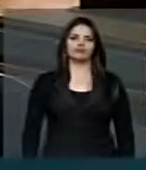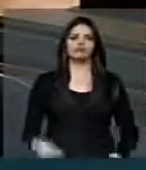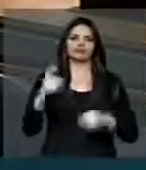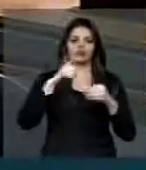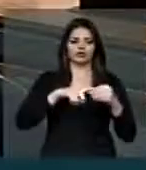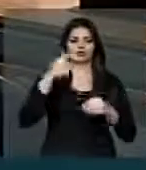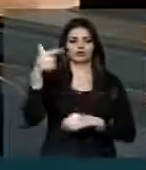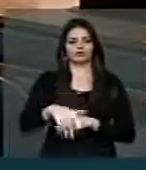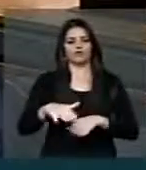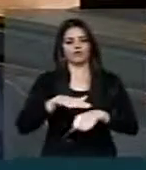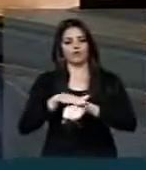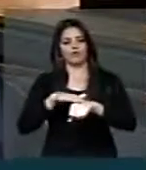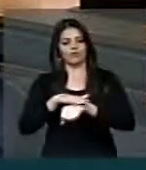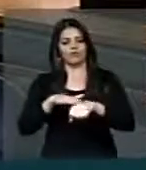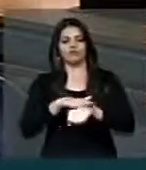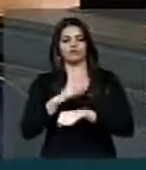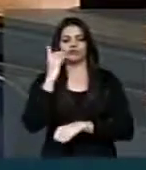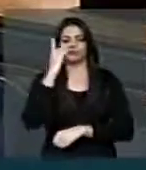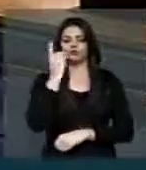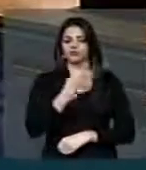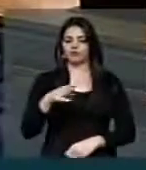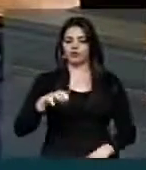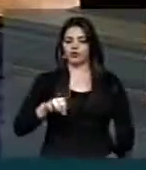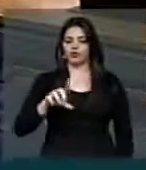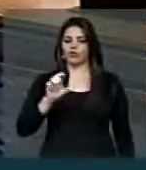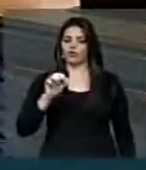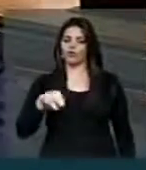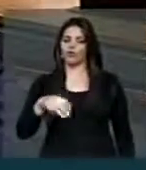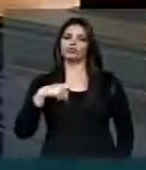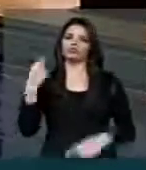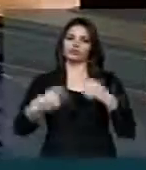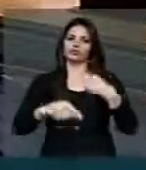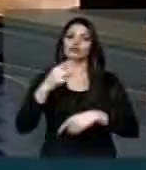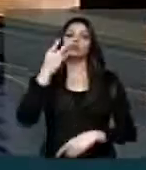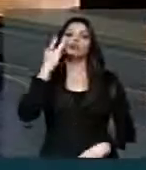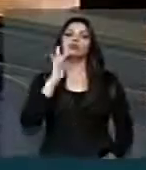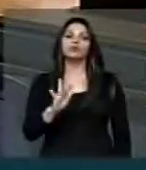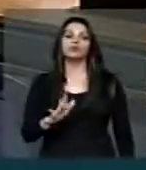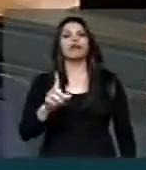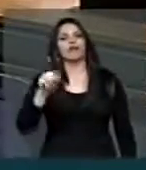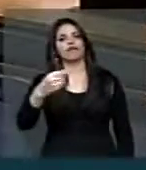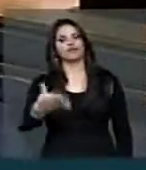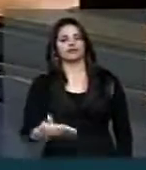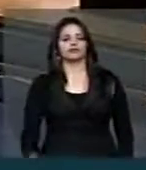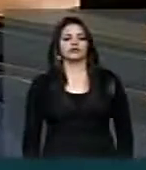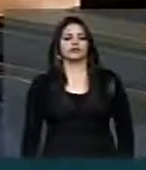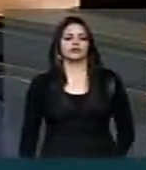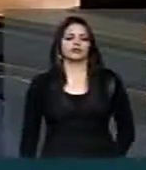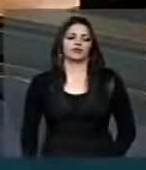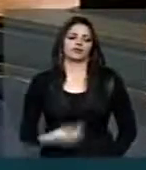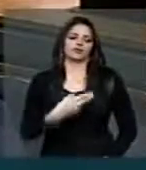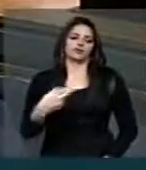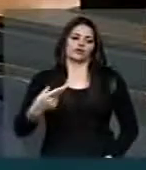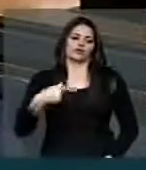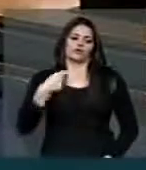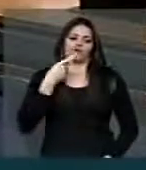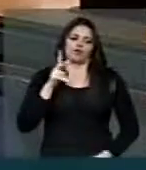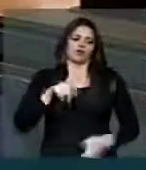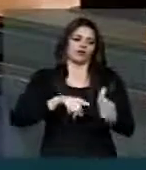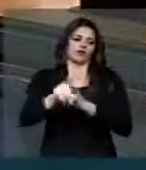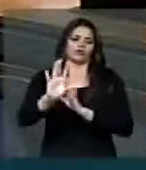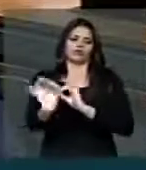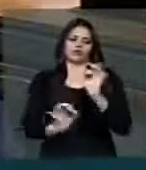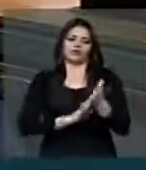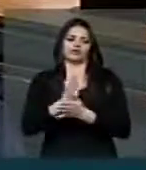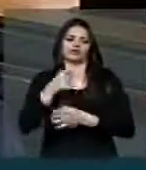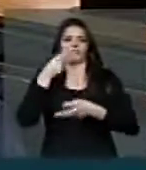a conversar com o deputado Molon para discutir. A minha dúvida é essa aí. Eu falei estas coisas, não vou fazer nenhuma pergunta, apenas